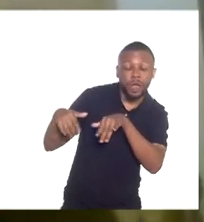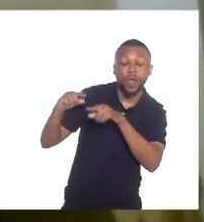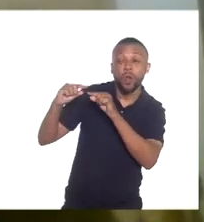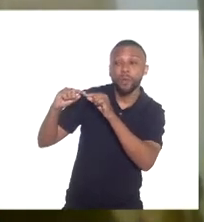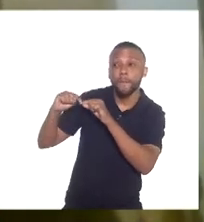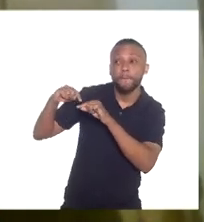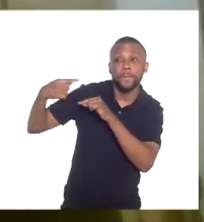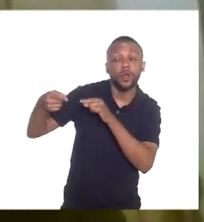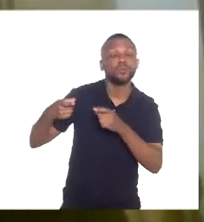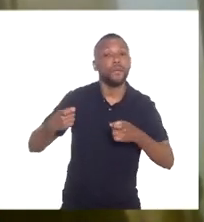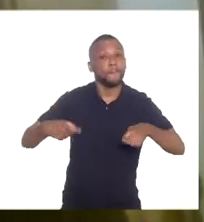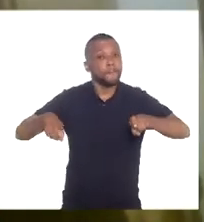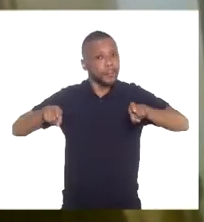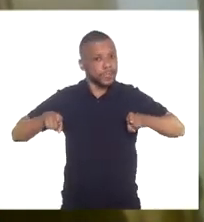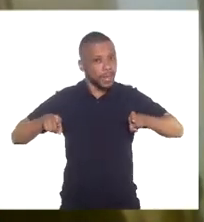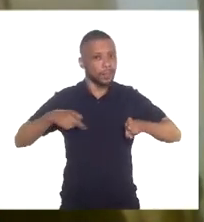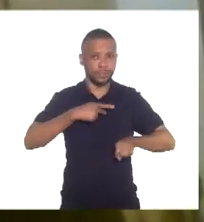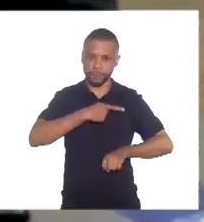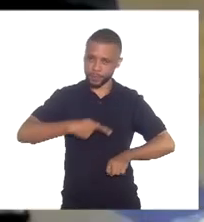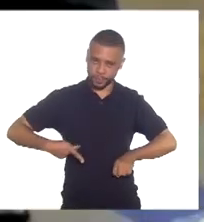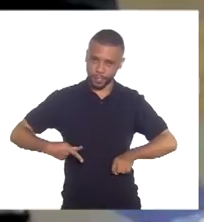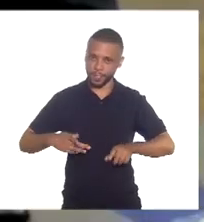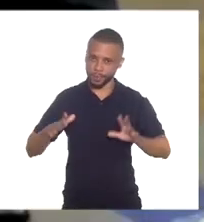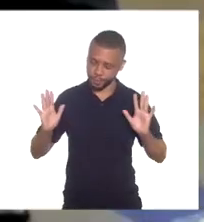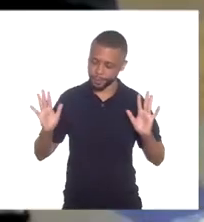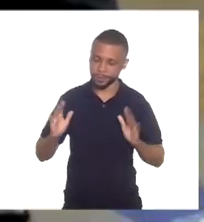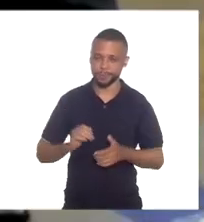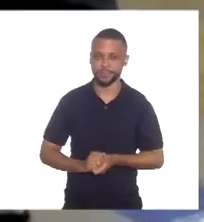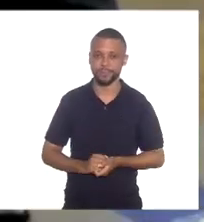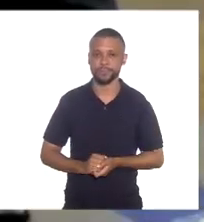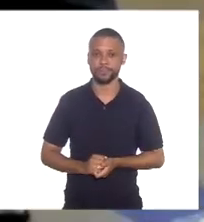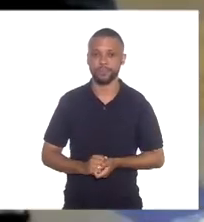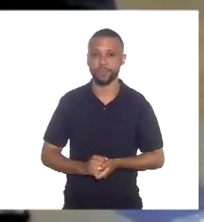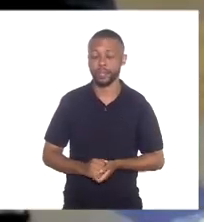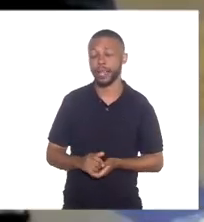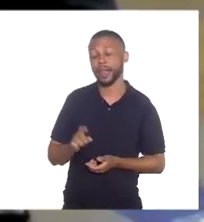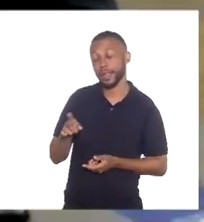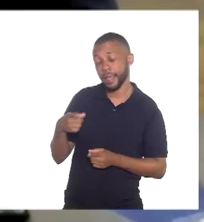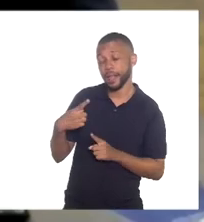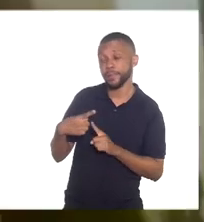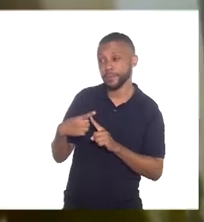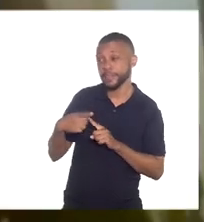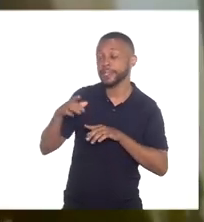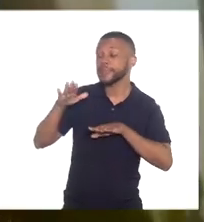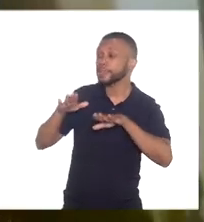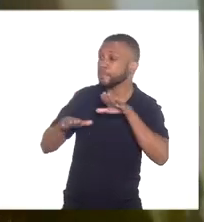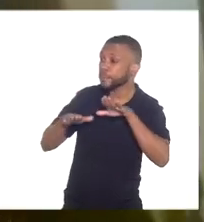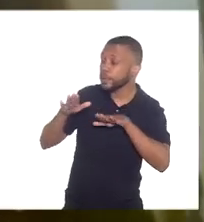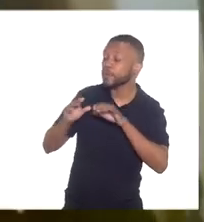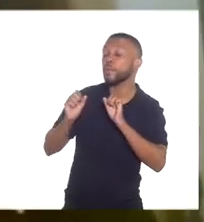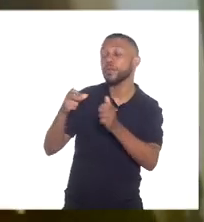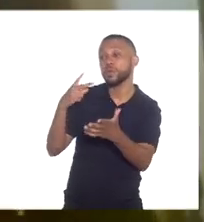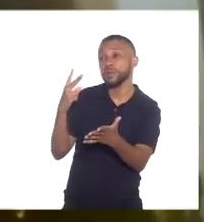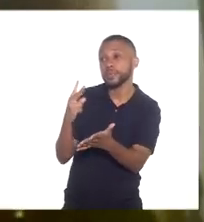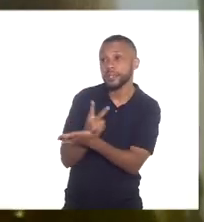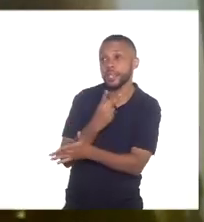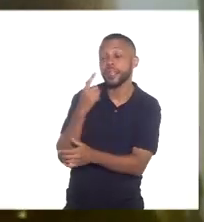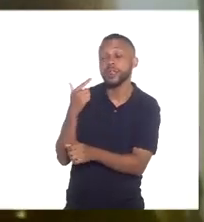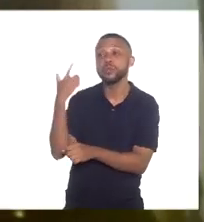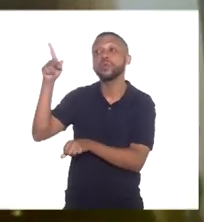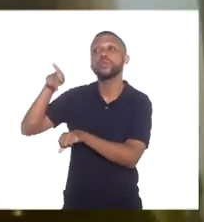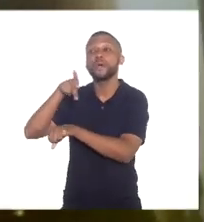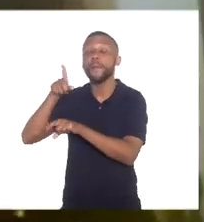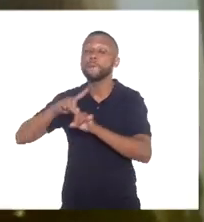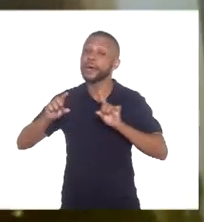mandato. Né? Pode acontecer fora do Brasil, né, Magda? Porque... Pode acontecer fora no Brasil, mas se tudo